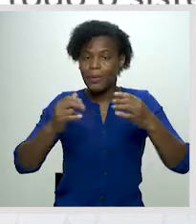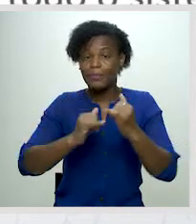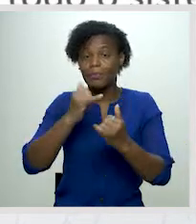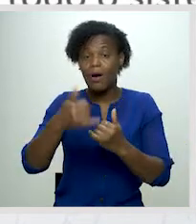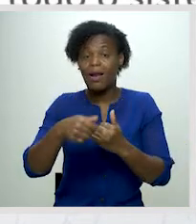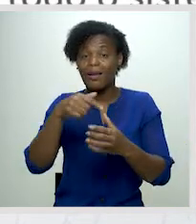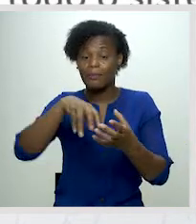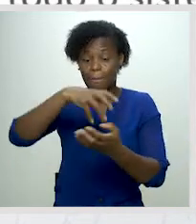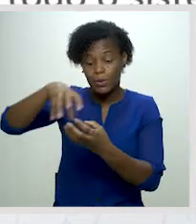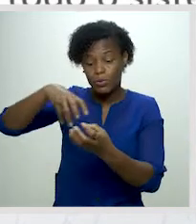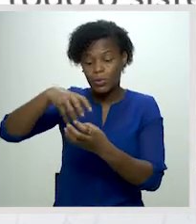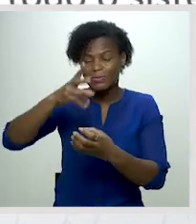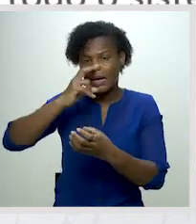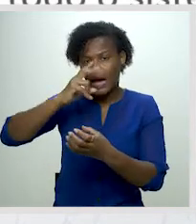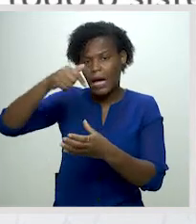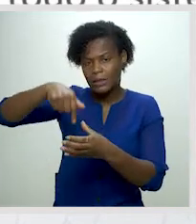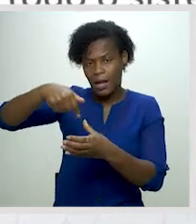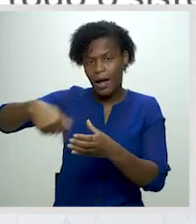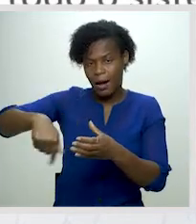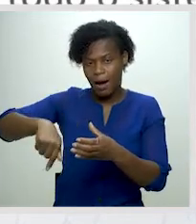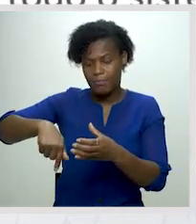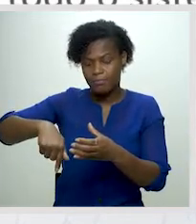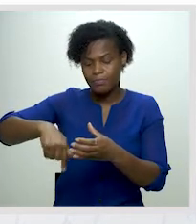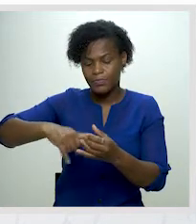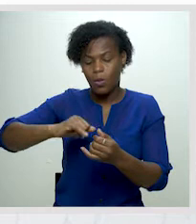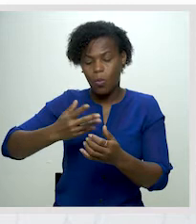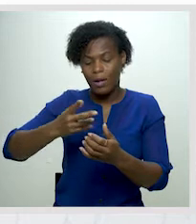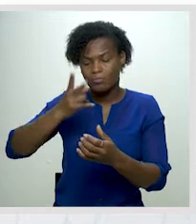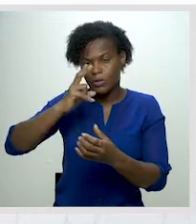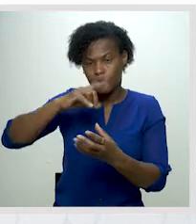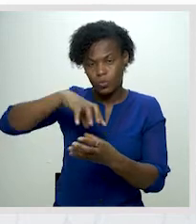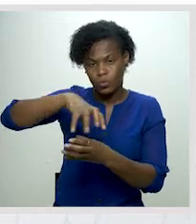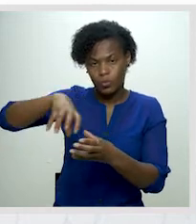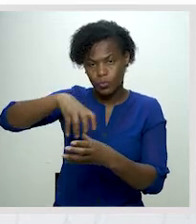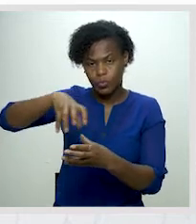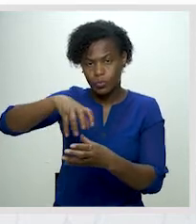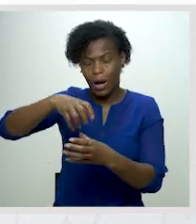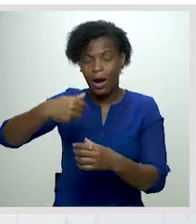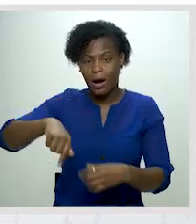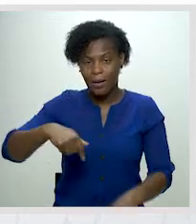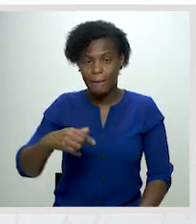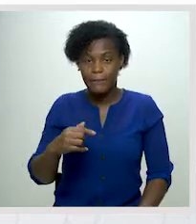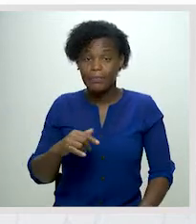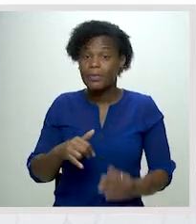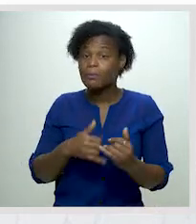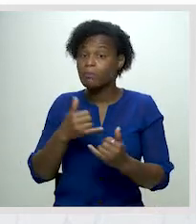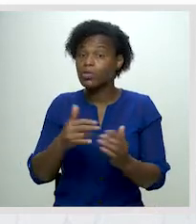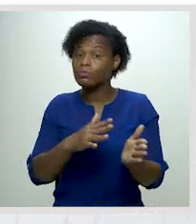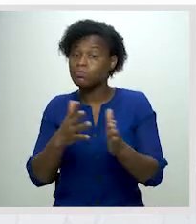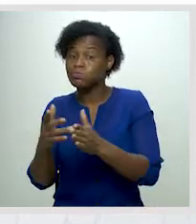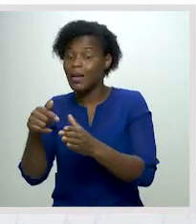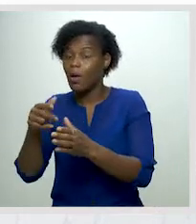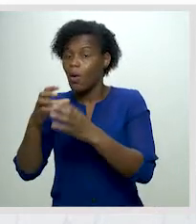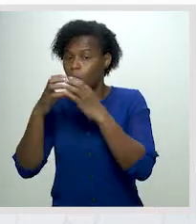em que se encontrava a mistura dos gases. A mistura gasosa, ou então a mistura dos gases, passa